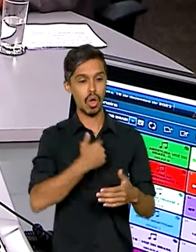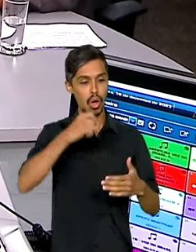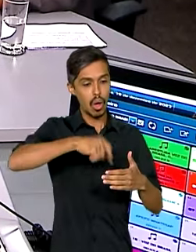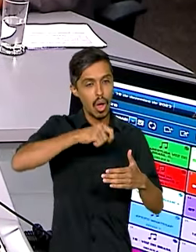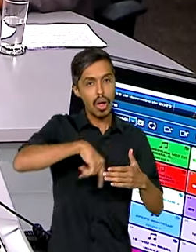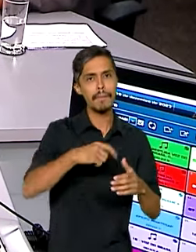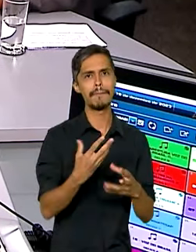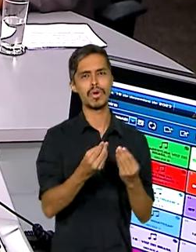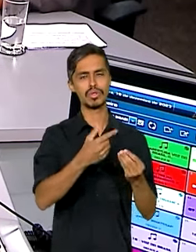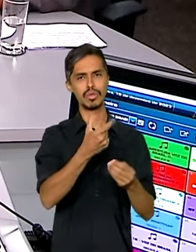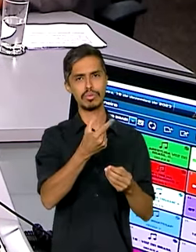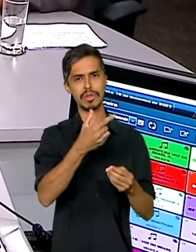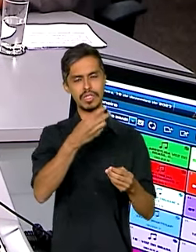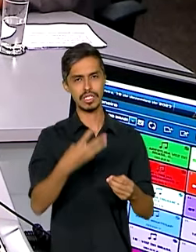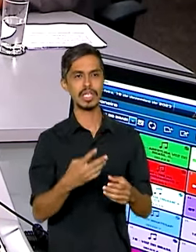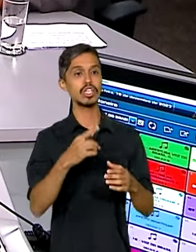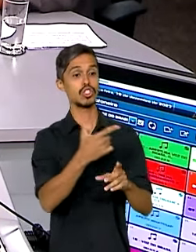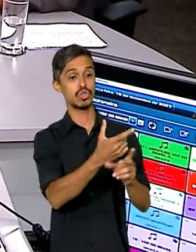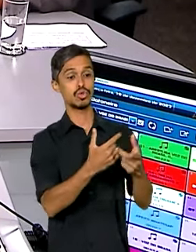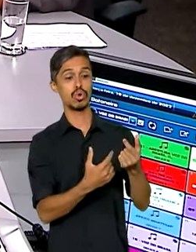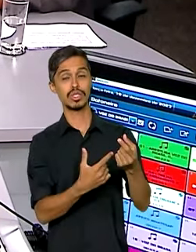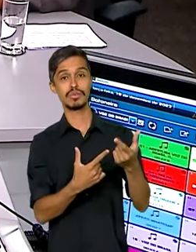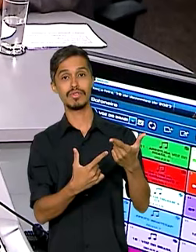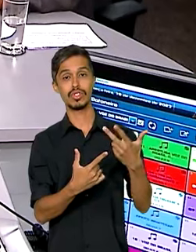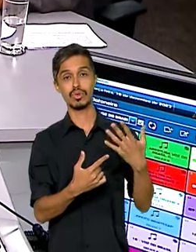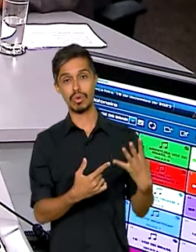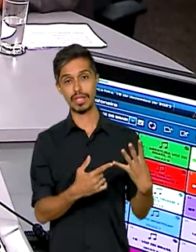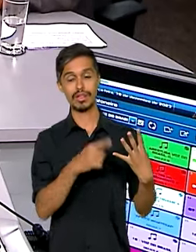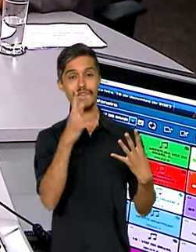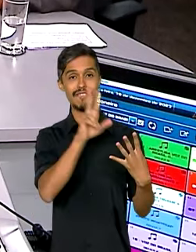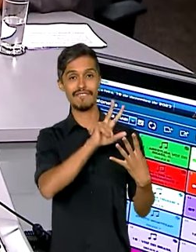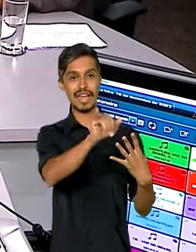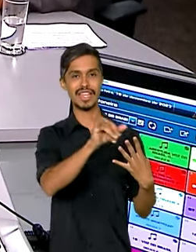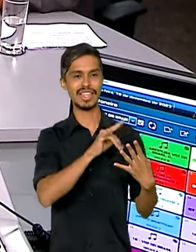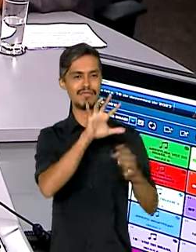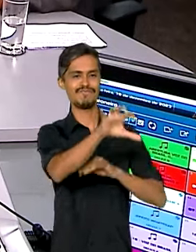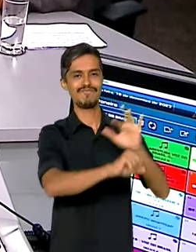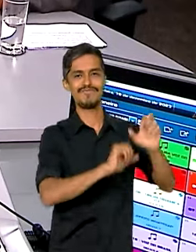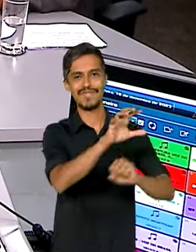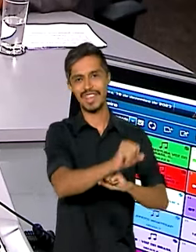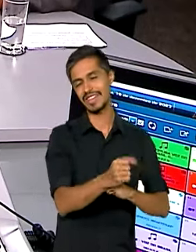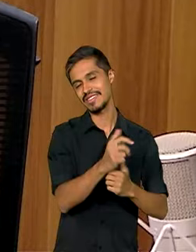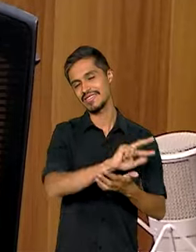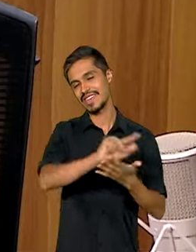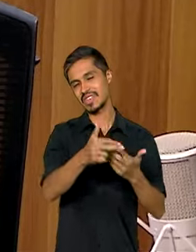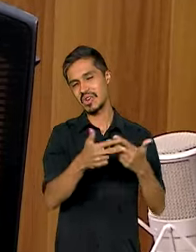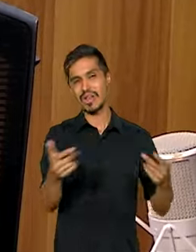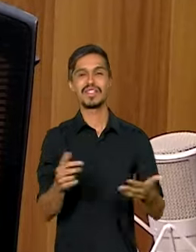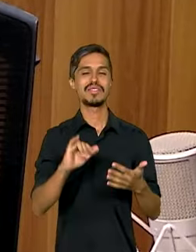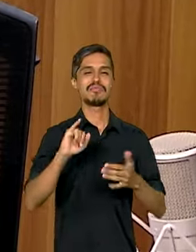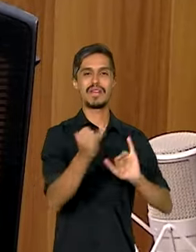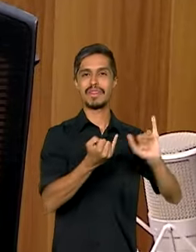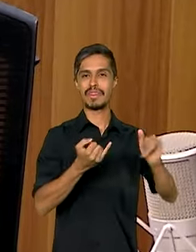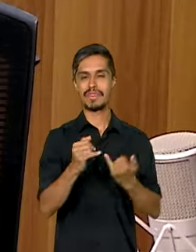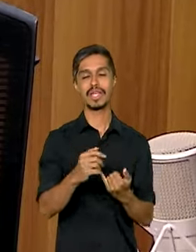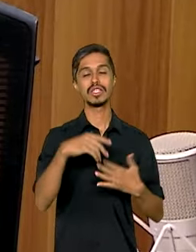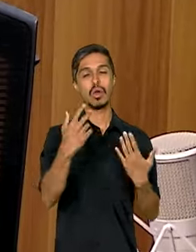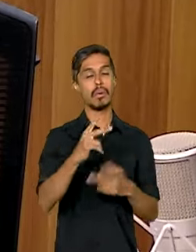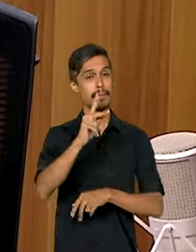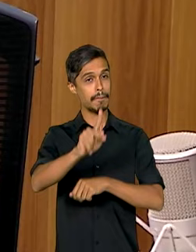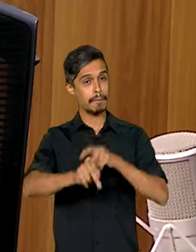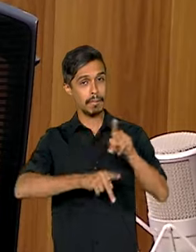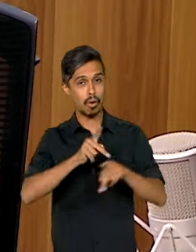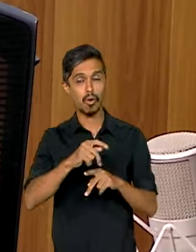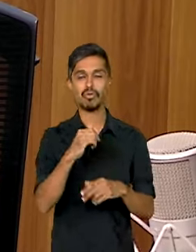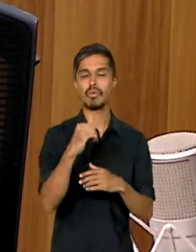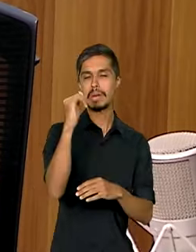2024 será o ano da colheita o ano em que de fato as mudanças serão muito mais sentidas e a vida do povo brasileiro vai